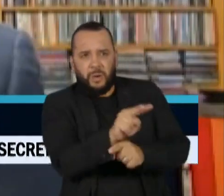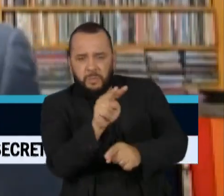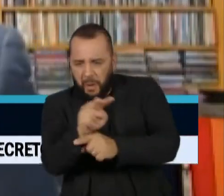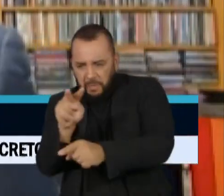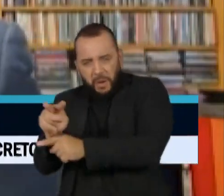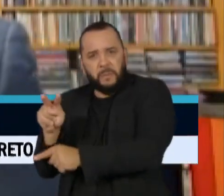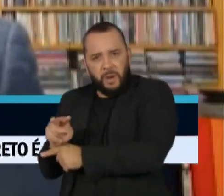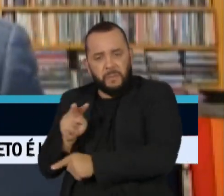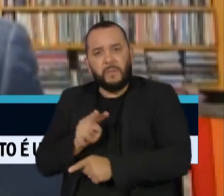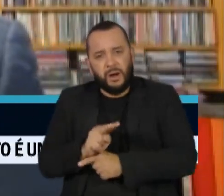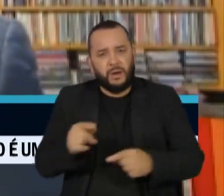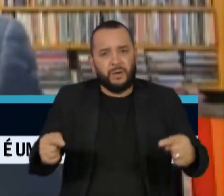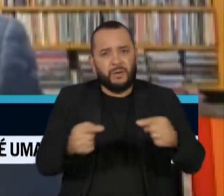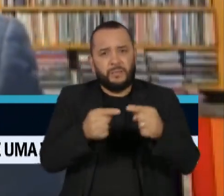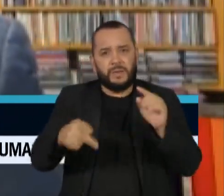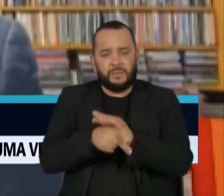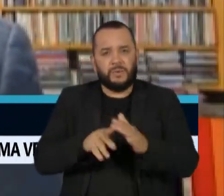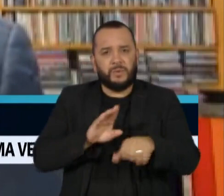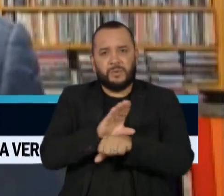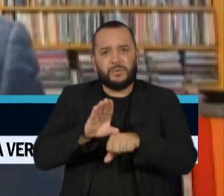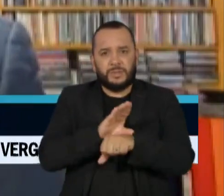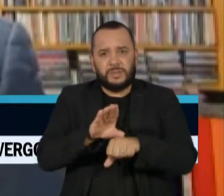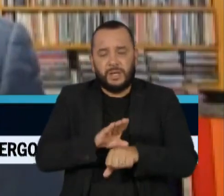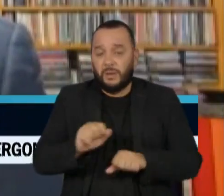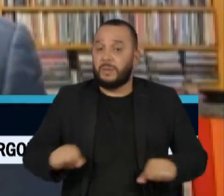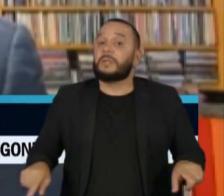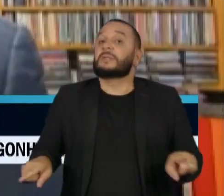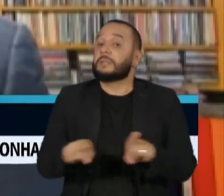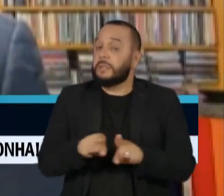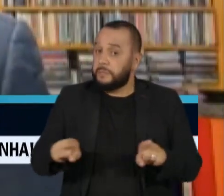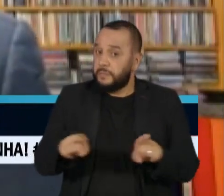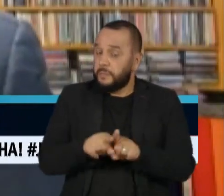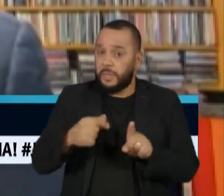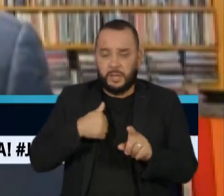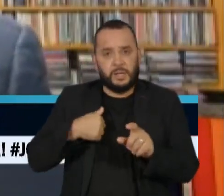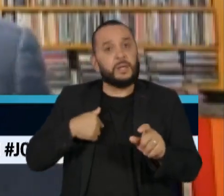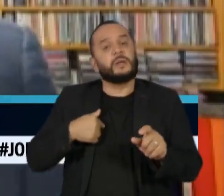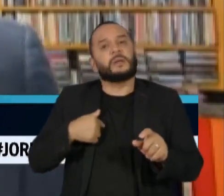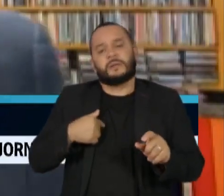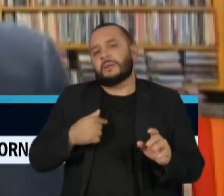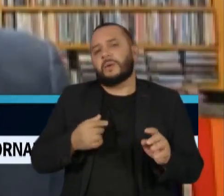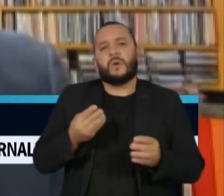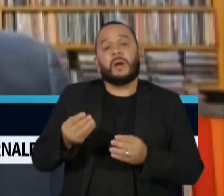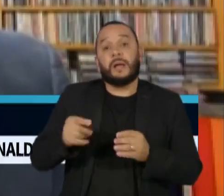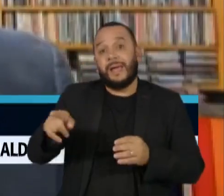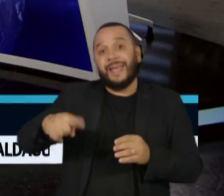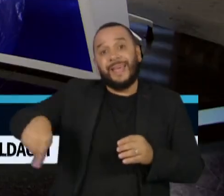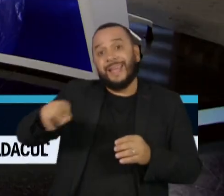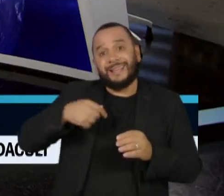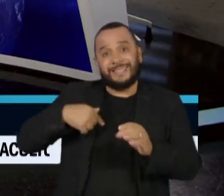constitucional e redobrar o conceito de autonomia dessas instituições.